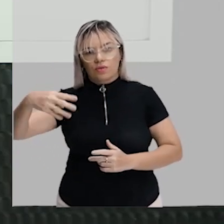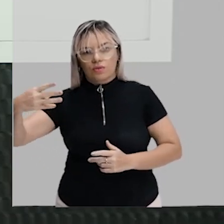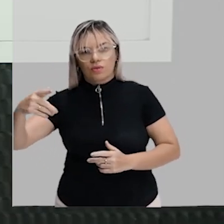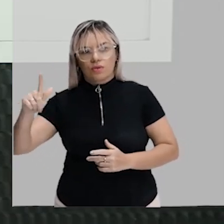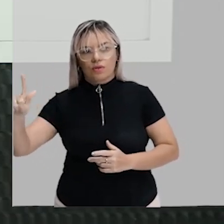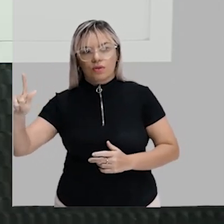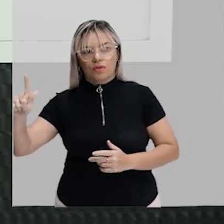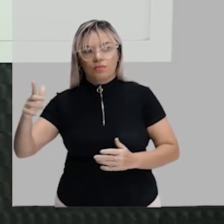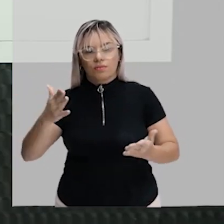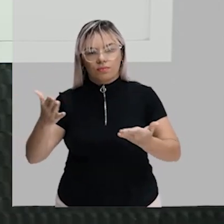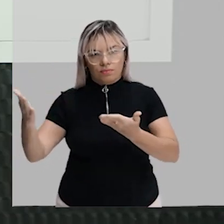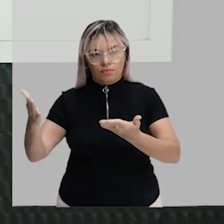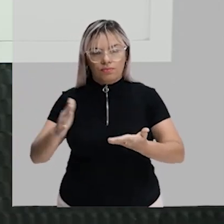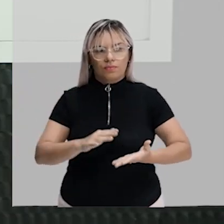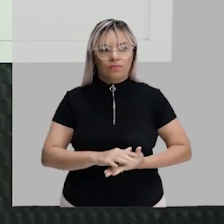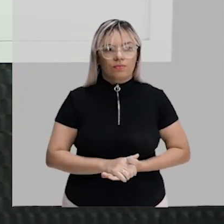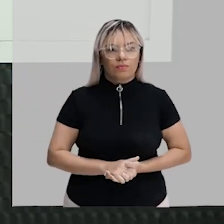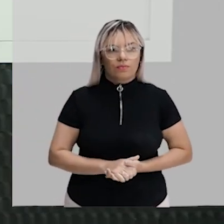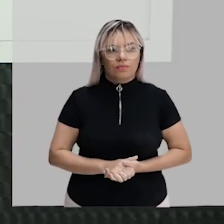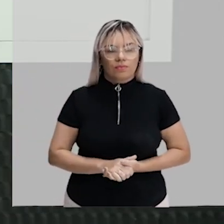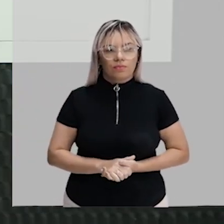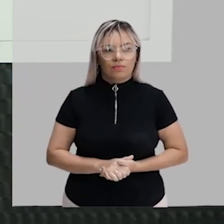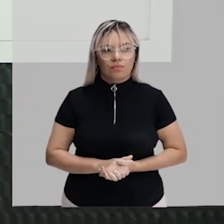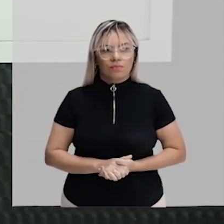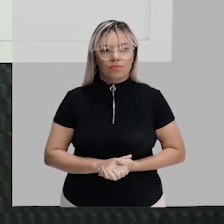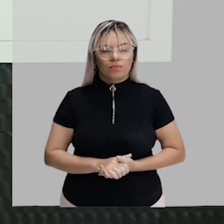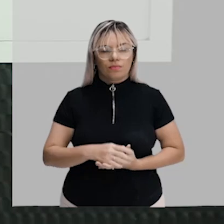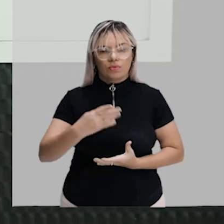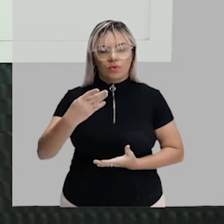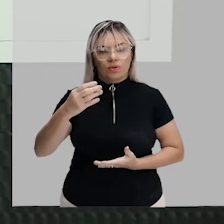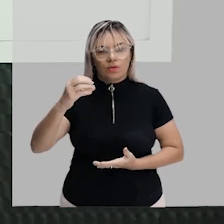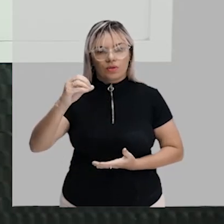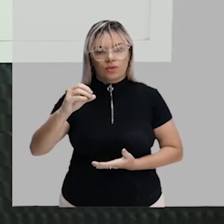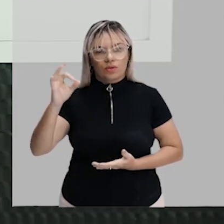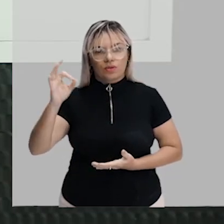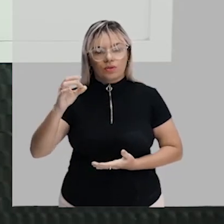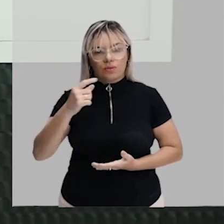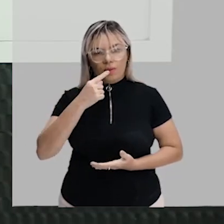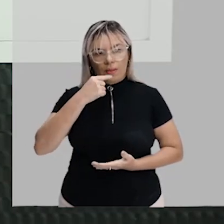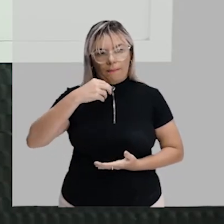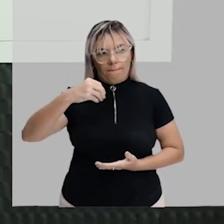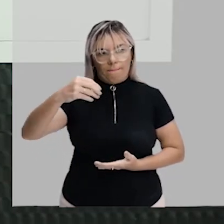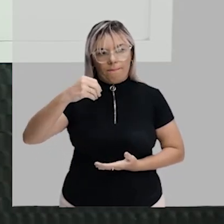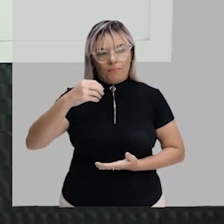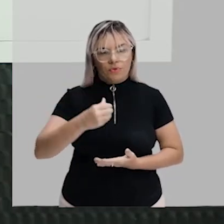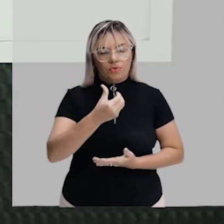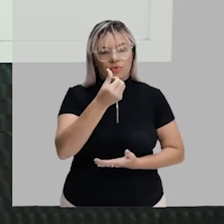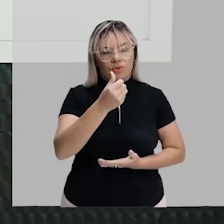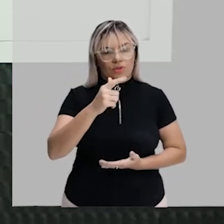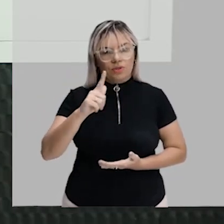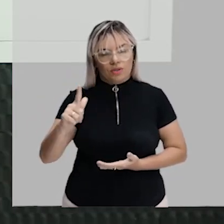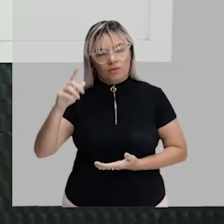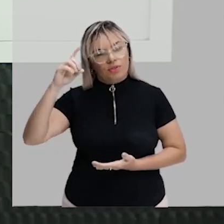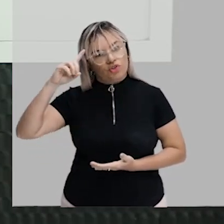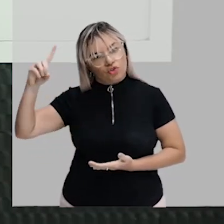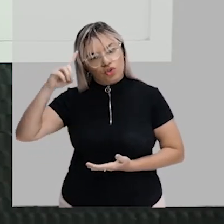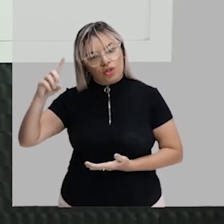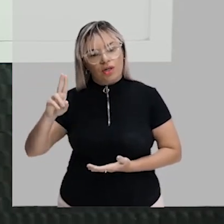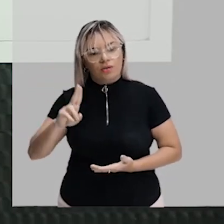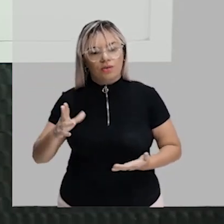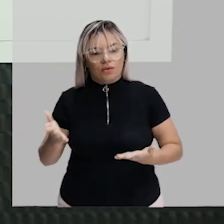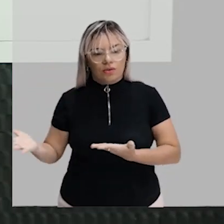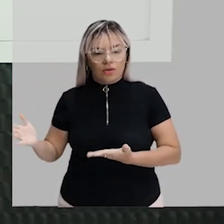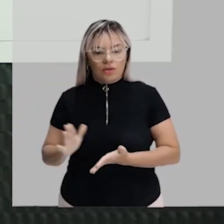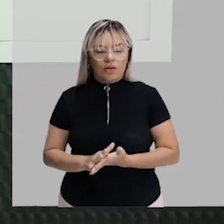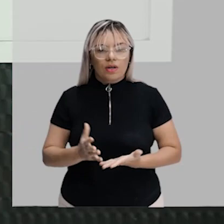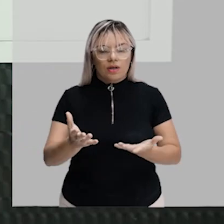2,4 gramas, tá? Que é 40% do sal, dos 6 gramas diário. Beleza? Então ele quer